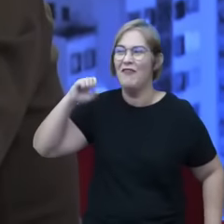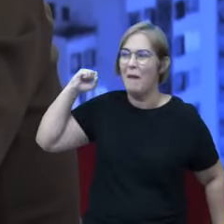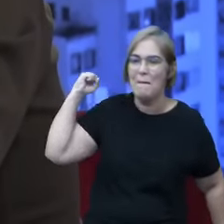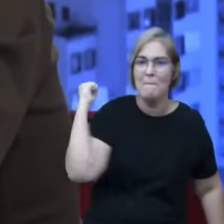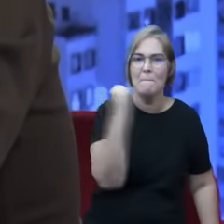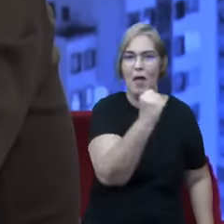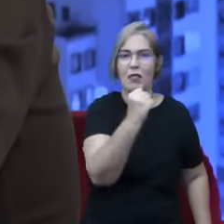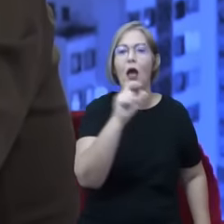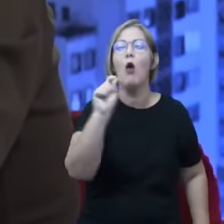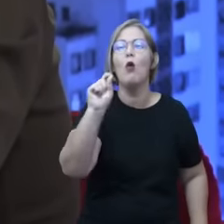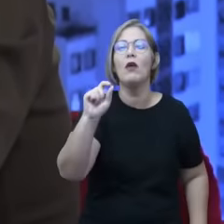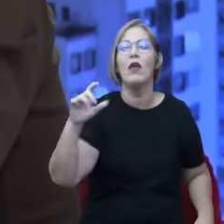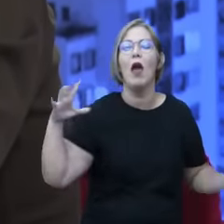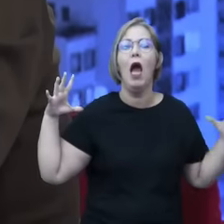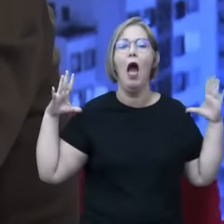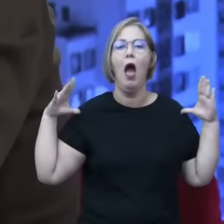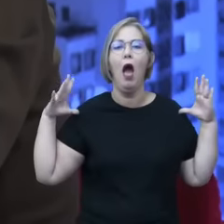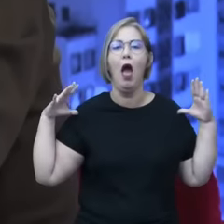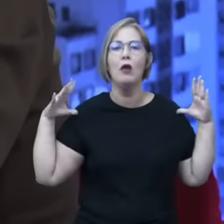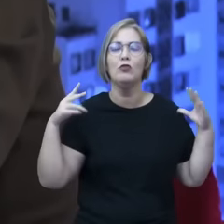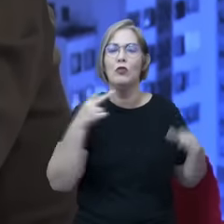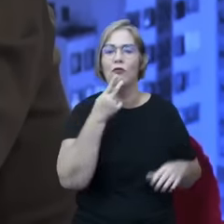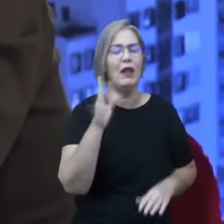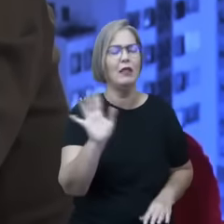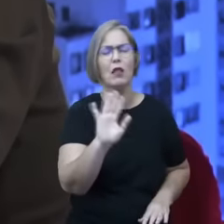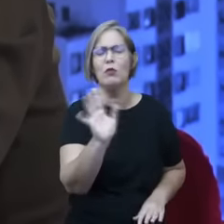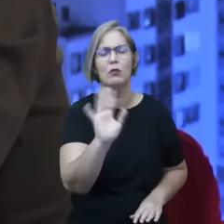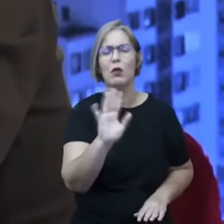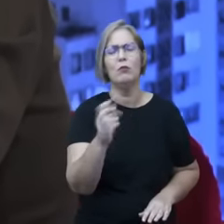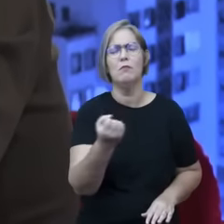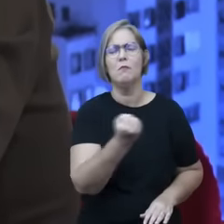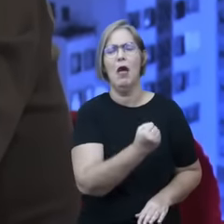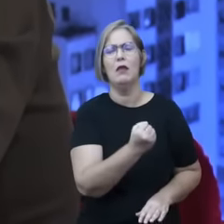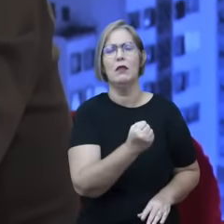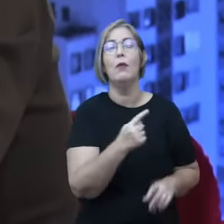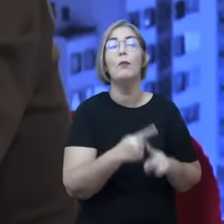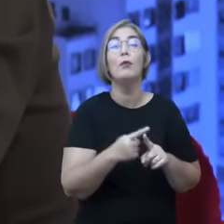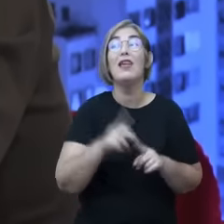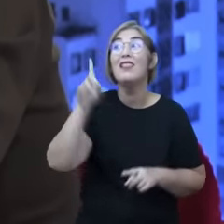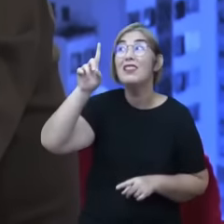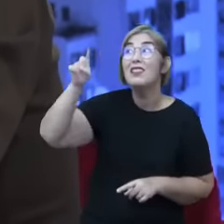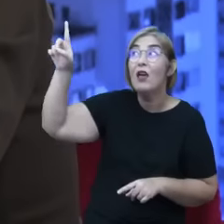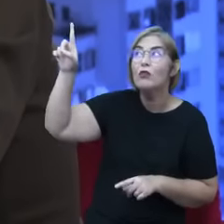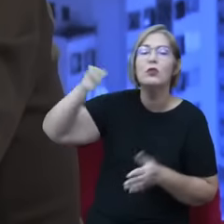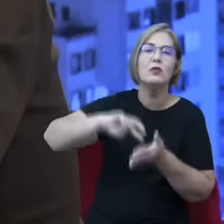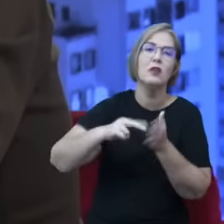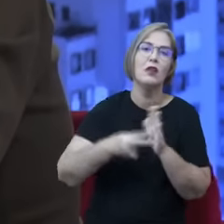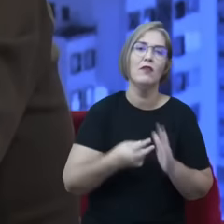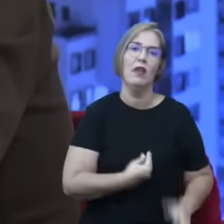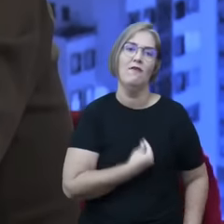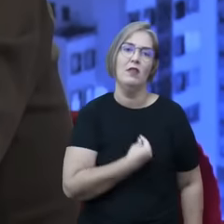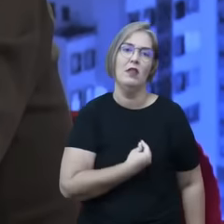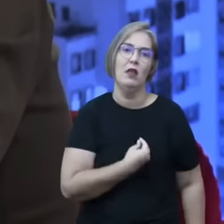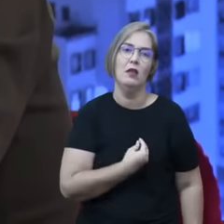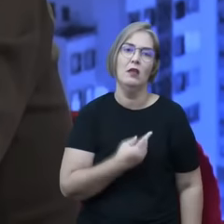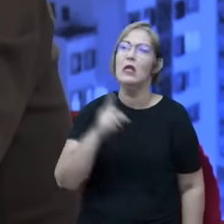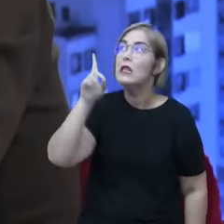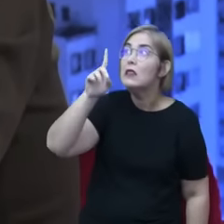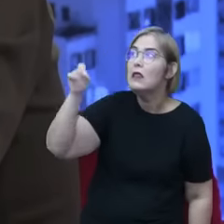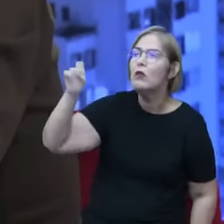anjo aparece e diz: "Não, não sacrifica o seu filho, porque o Deus é o Deus da vida e não da morte.